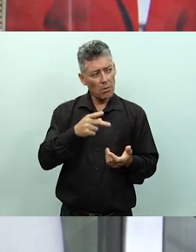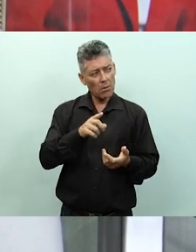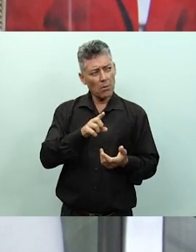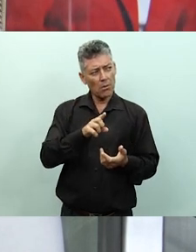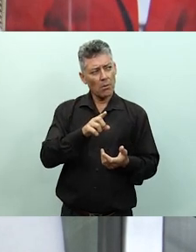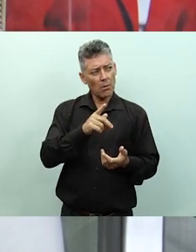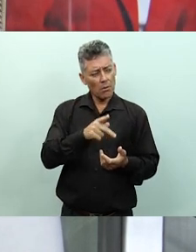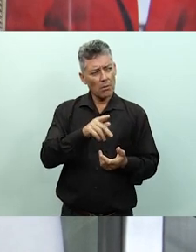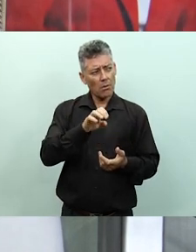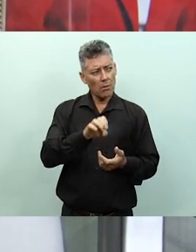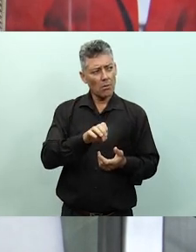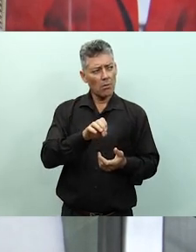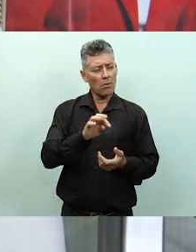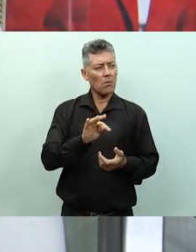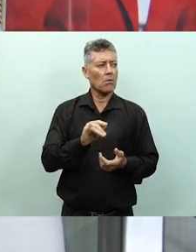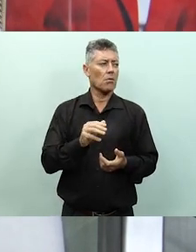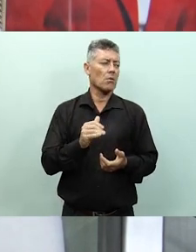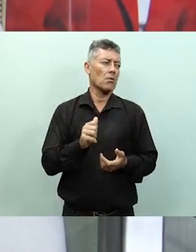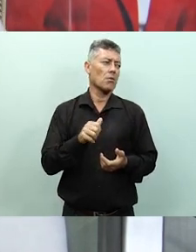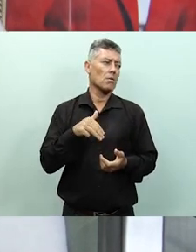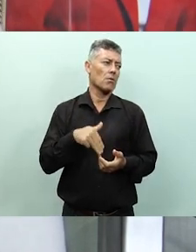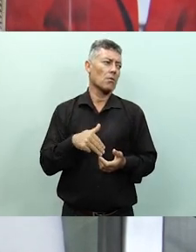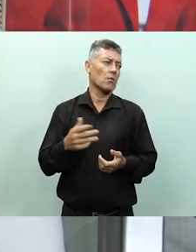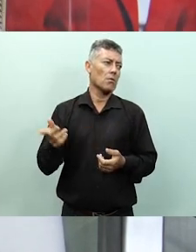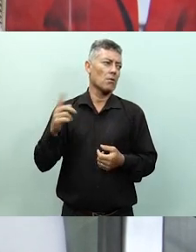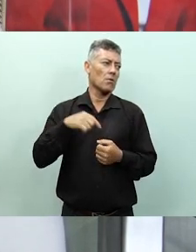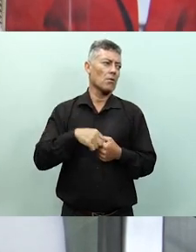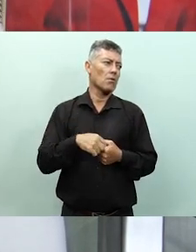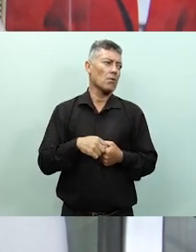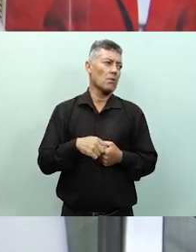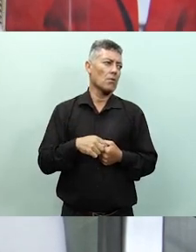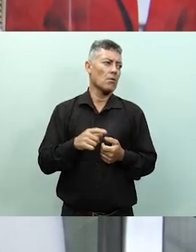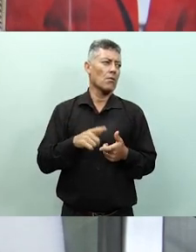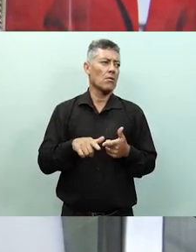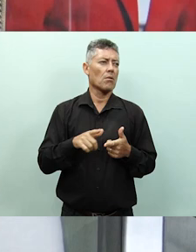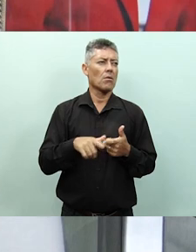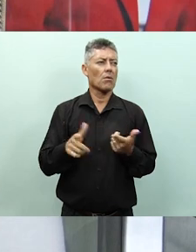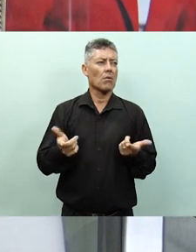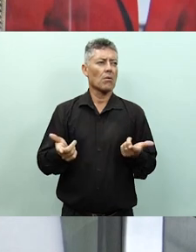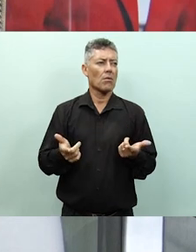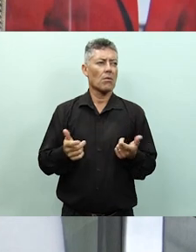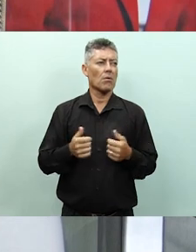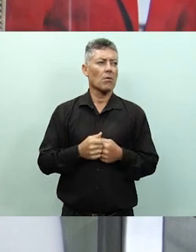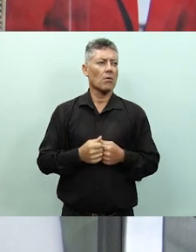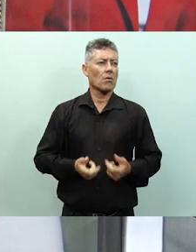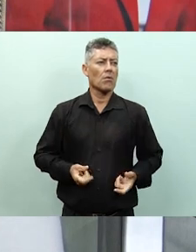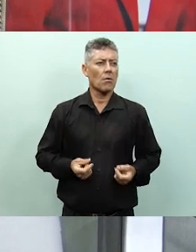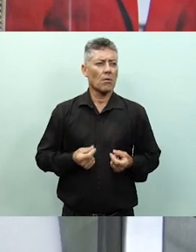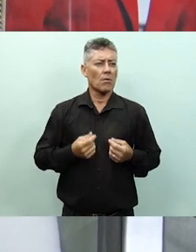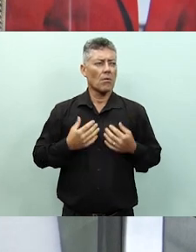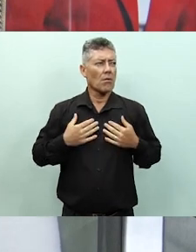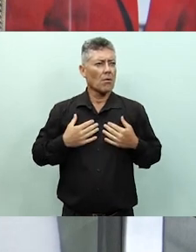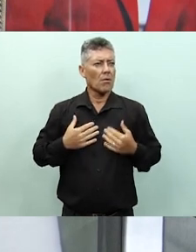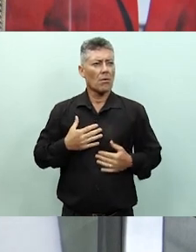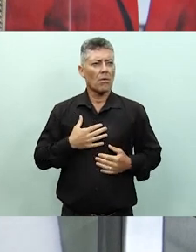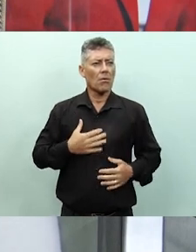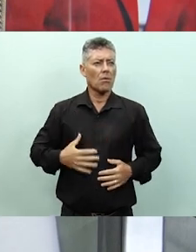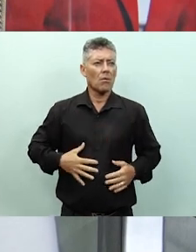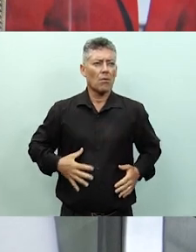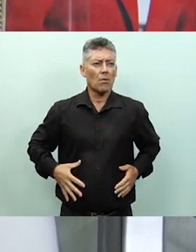fazer o PET scan, né? Que quando ela voltou de São Paulo, ela já vinha com o resultado que já estava com metástase,